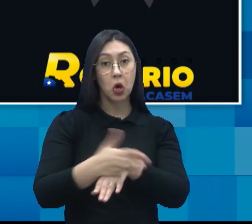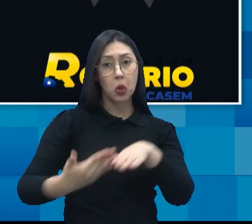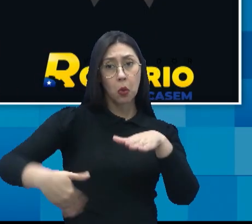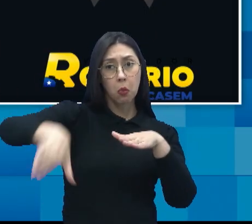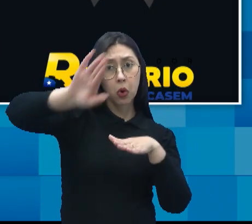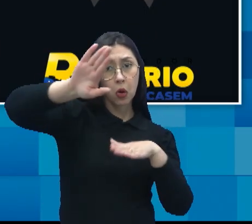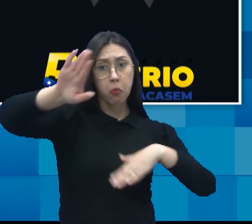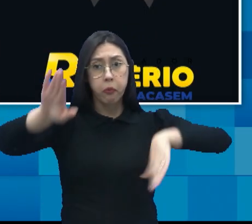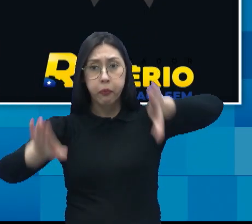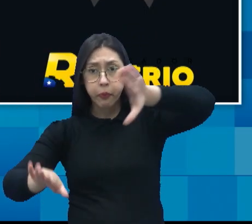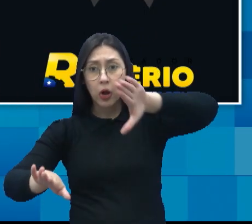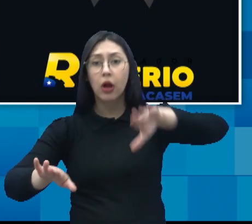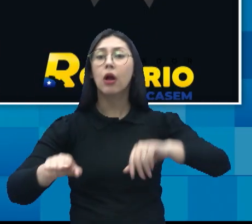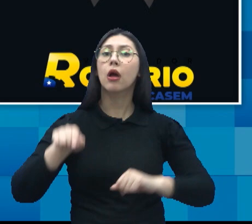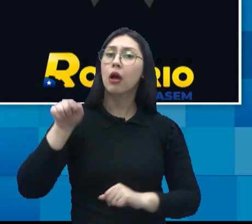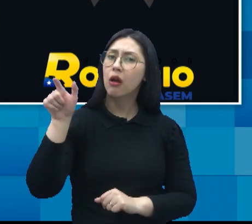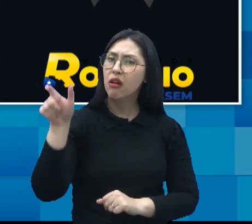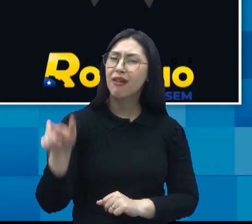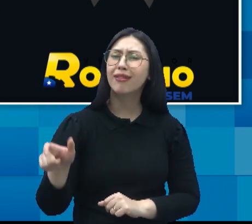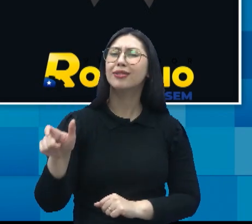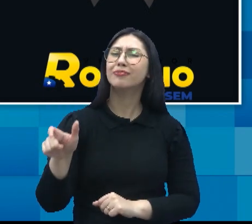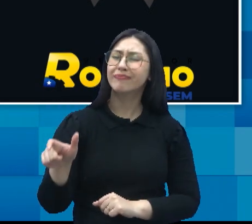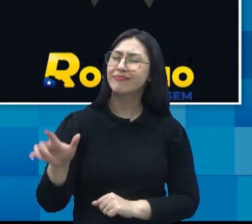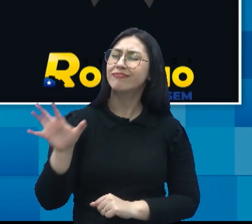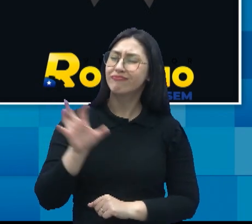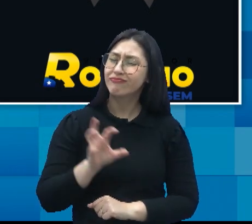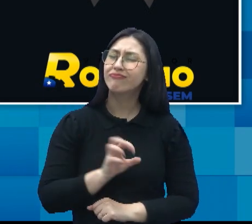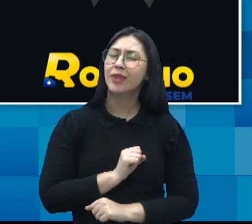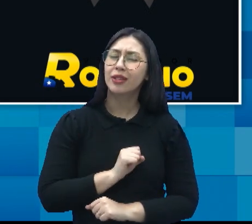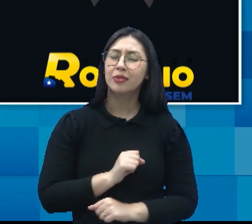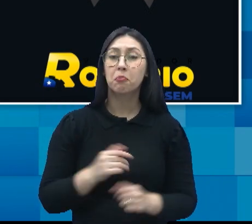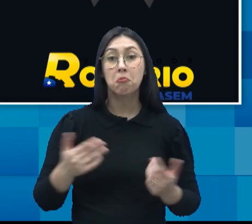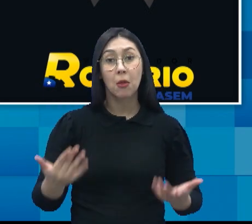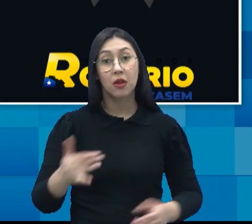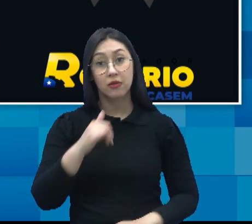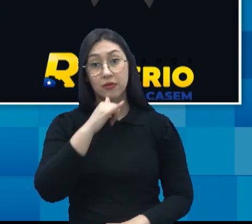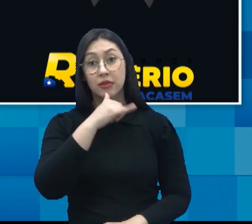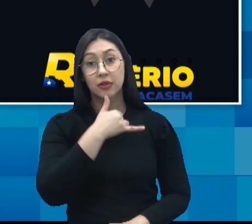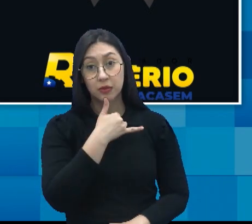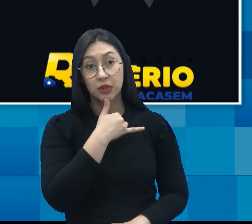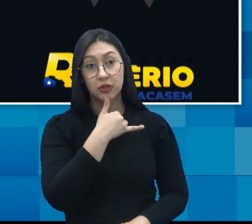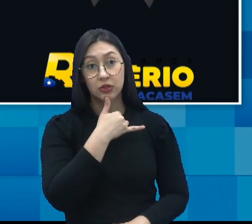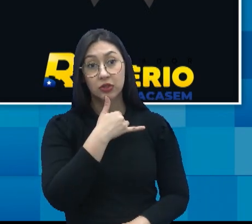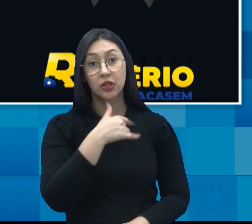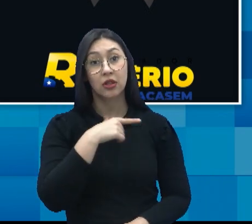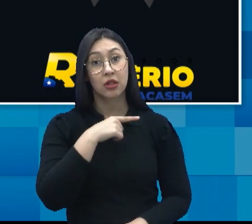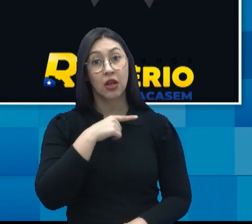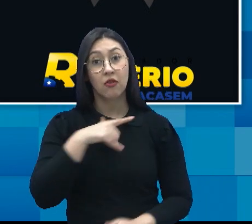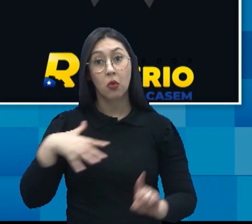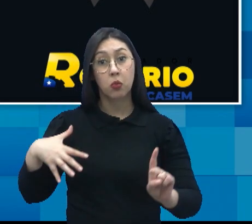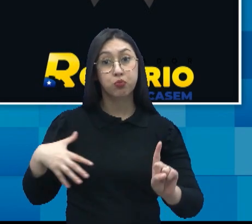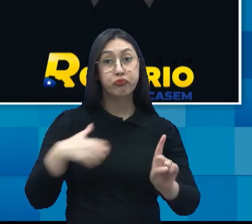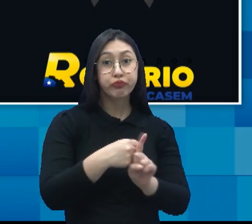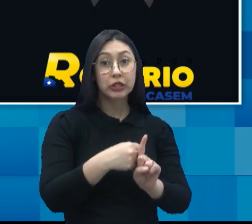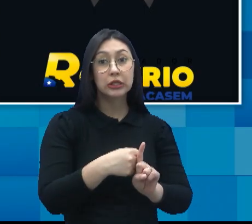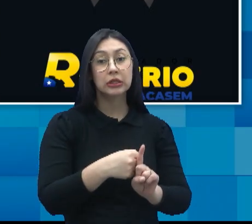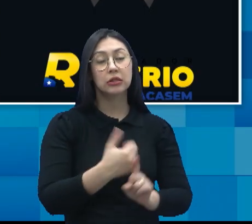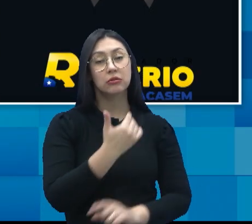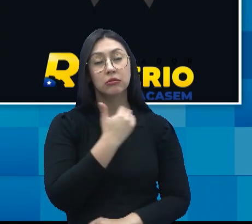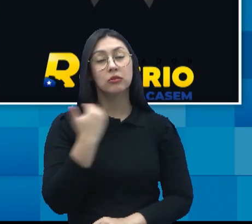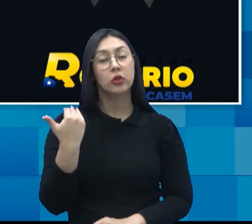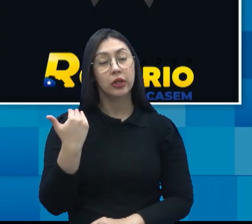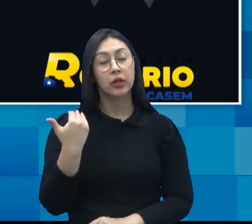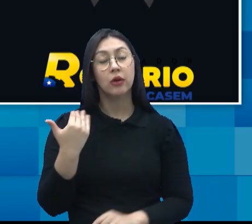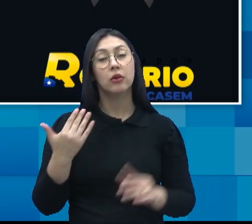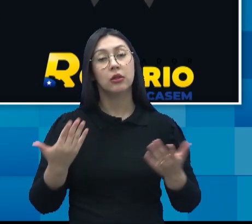muito querido, muito companheiro. Infelizmente, ele sofreu um acidente muito grave, veio a óbito. E eu deixo aqui